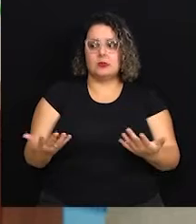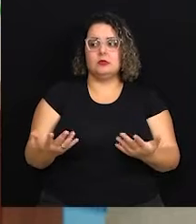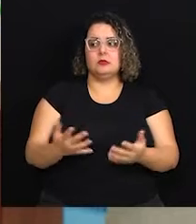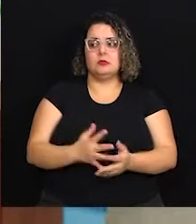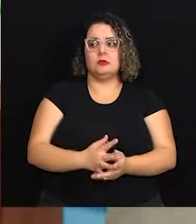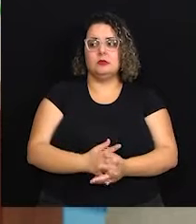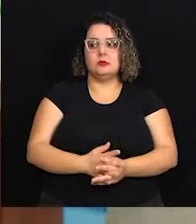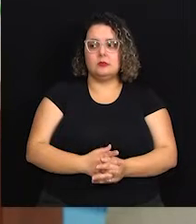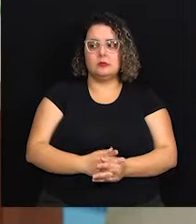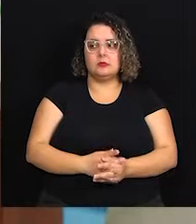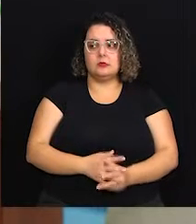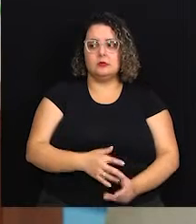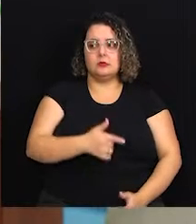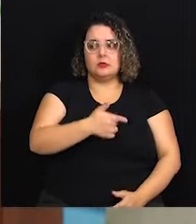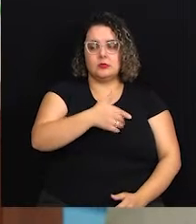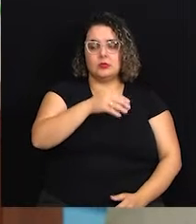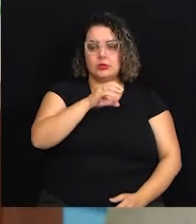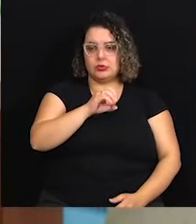até